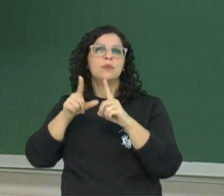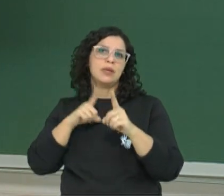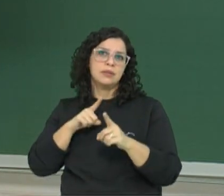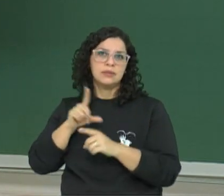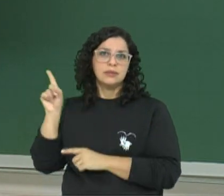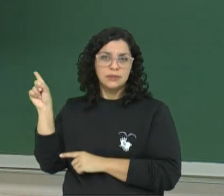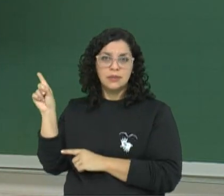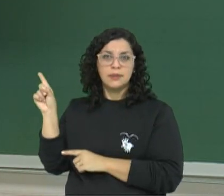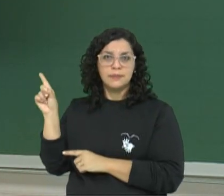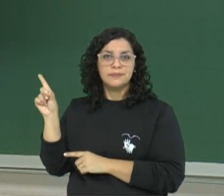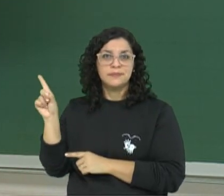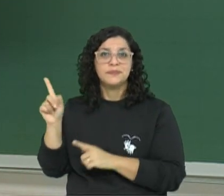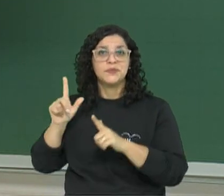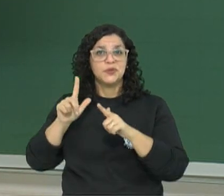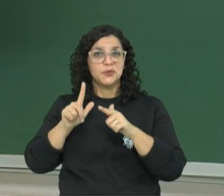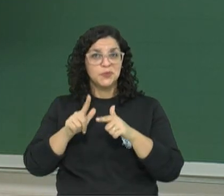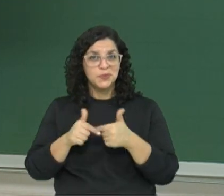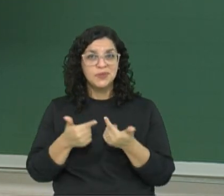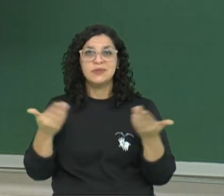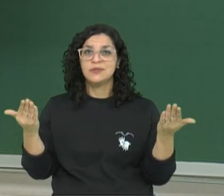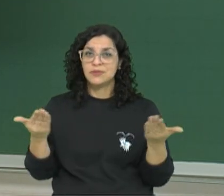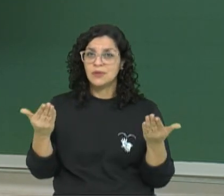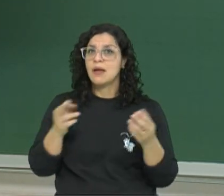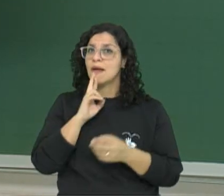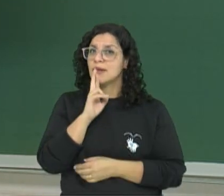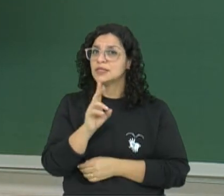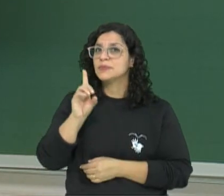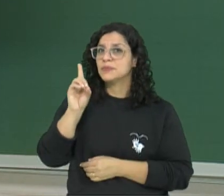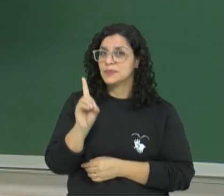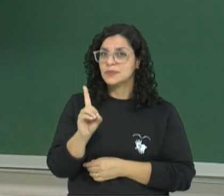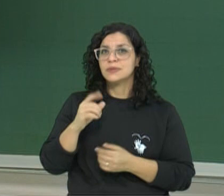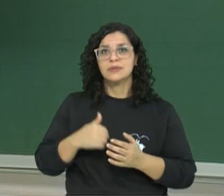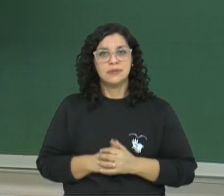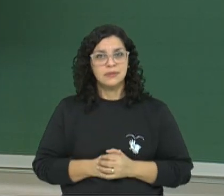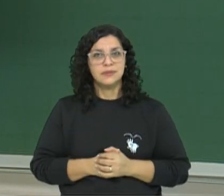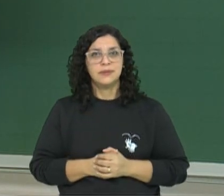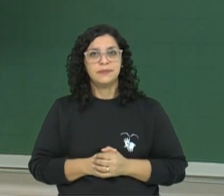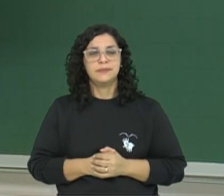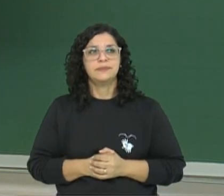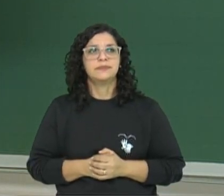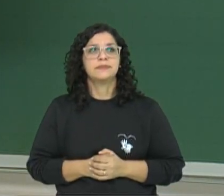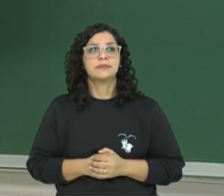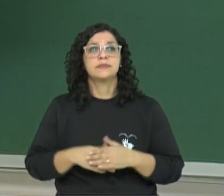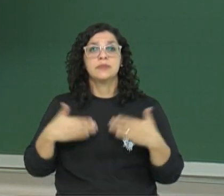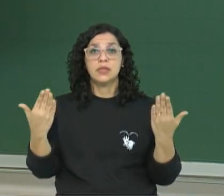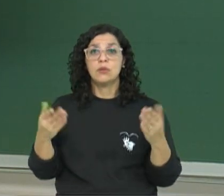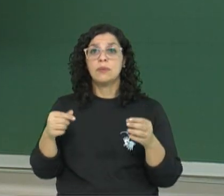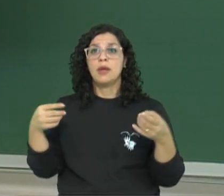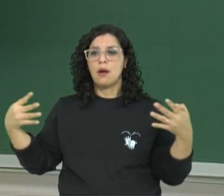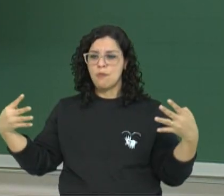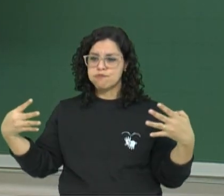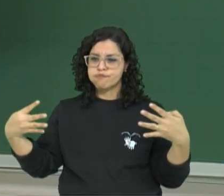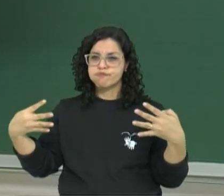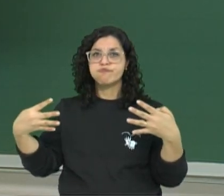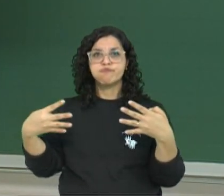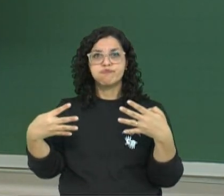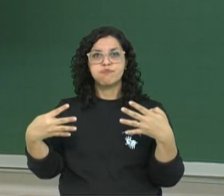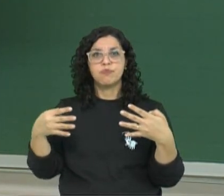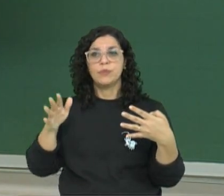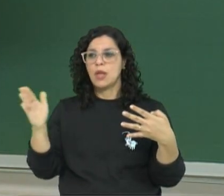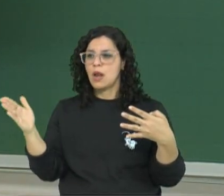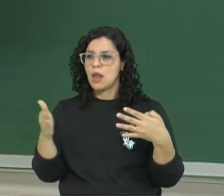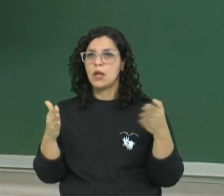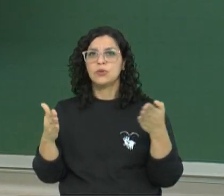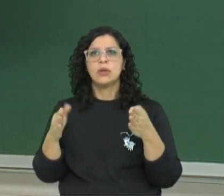na parte inferior ela acaba sendo maior, porque está com a maior profundidade. E na lateral? Na lateral,